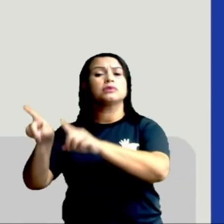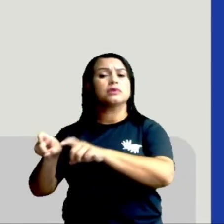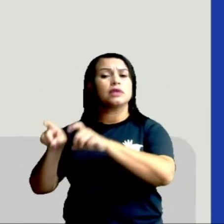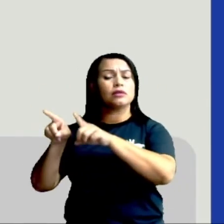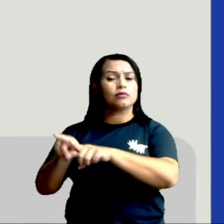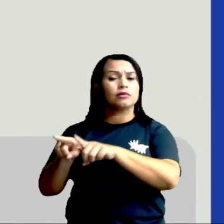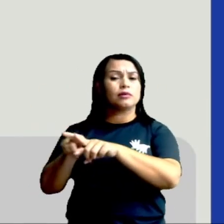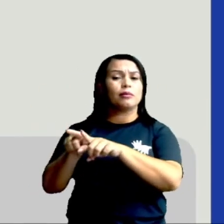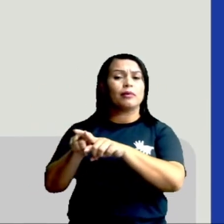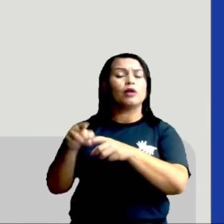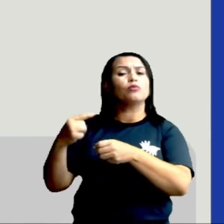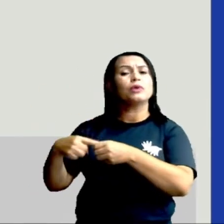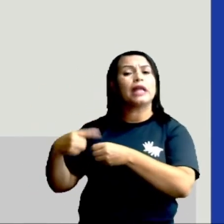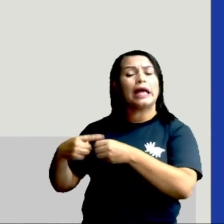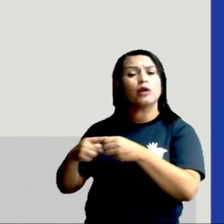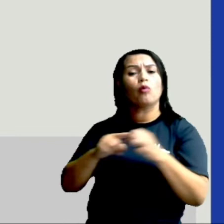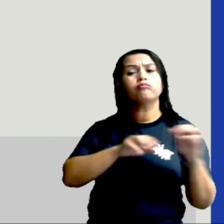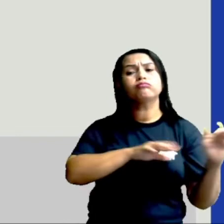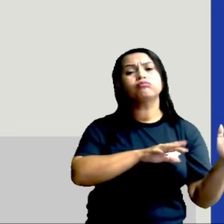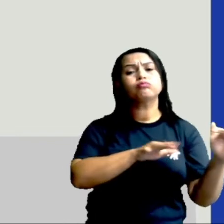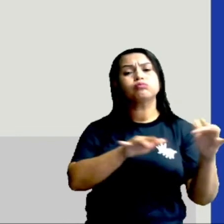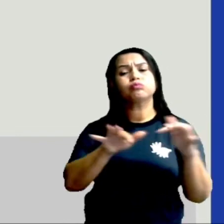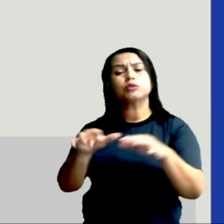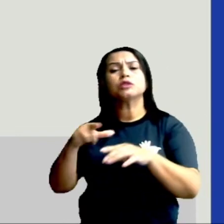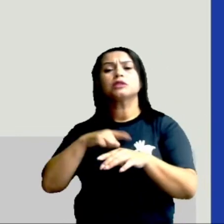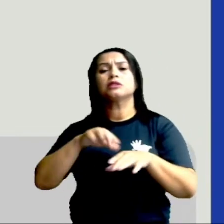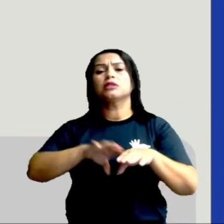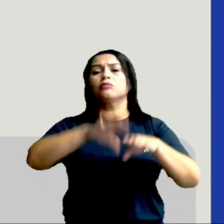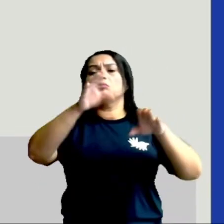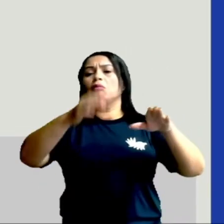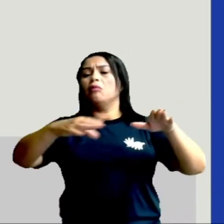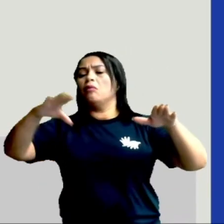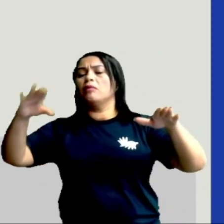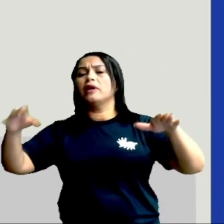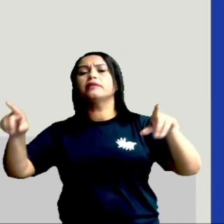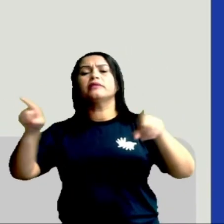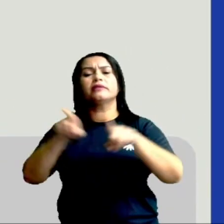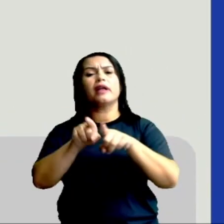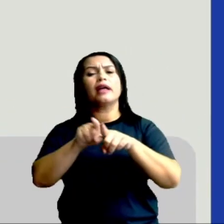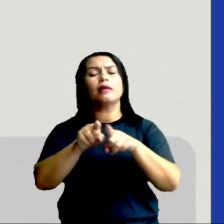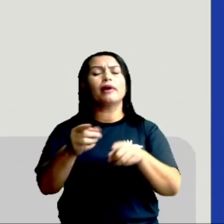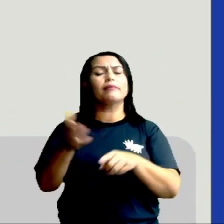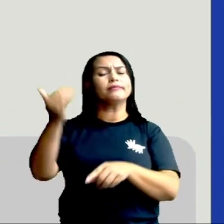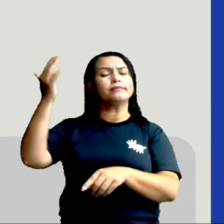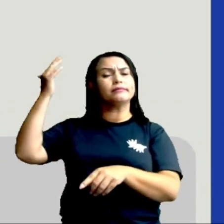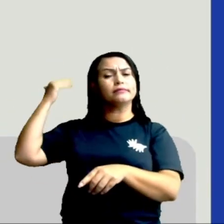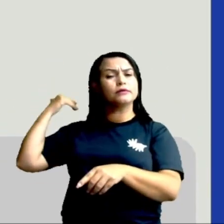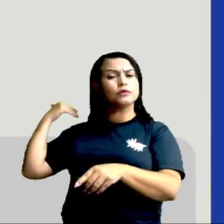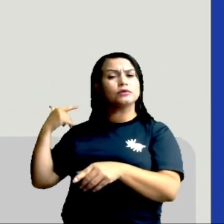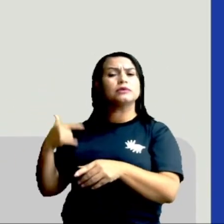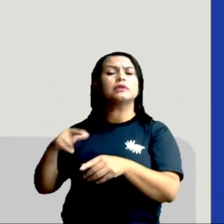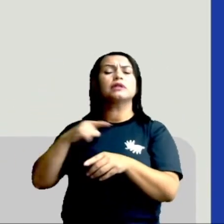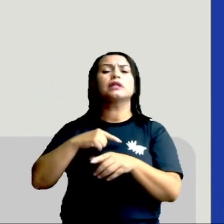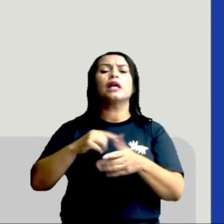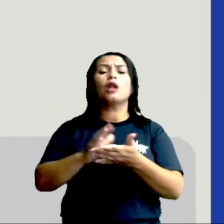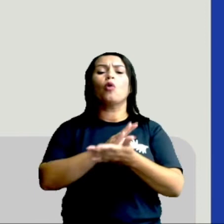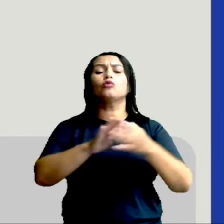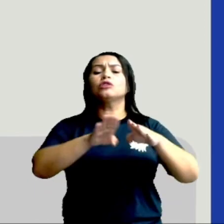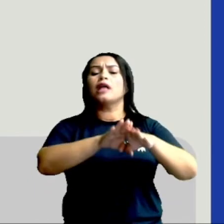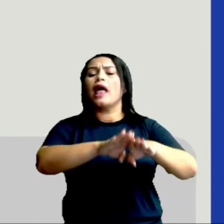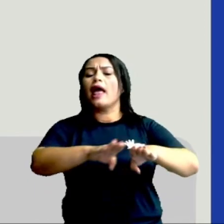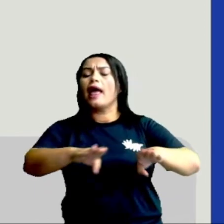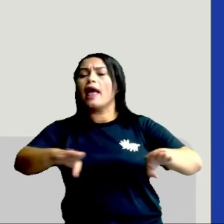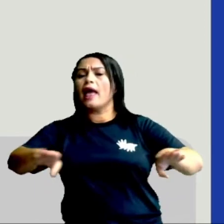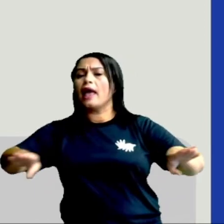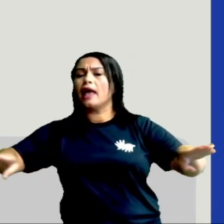É uma região que se constitui de muitos planaltos, com formações geológicas antigas, de terrenos sedimentares